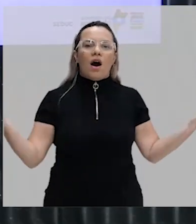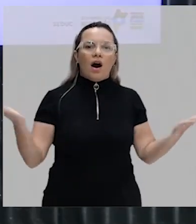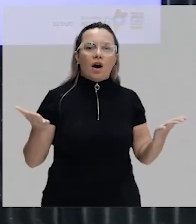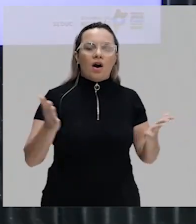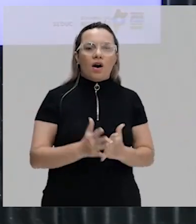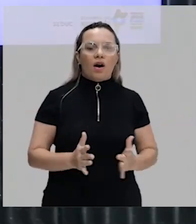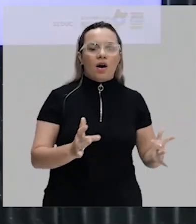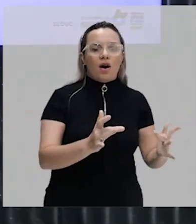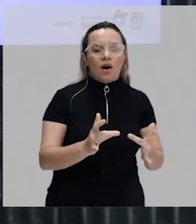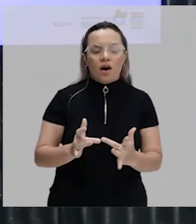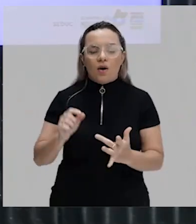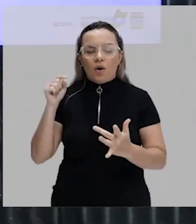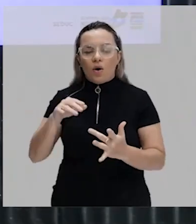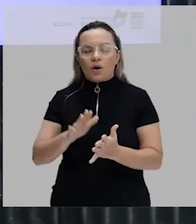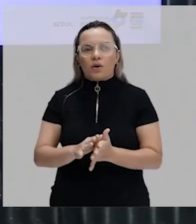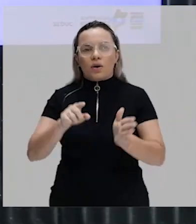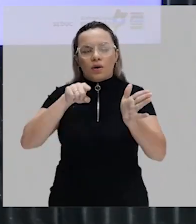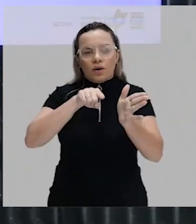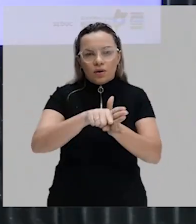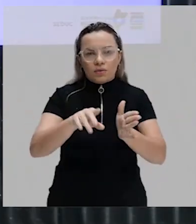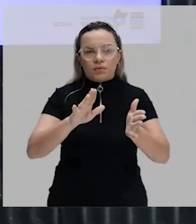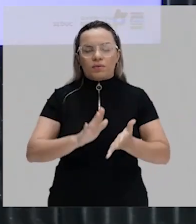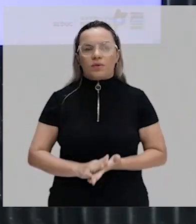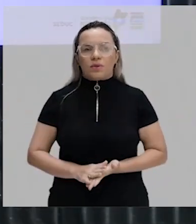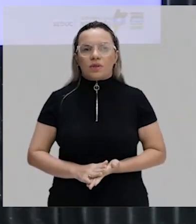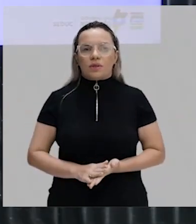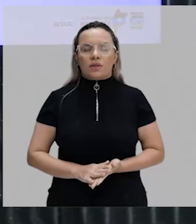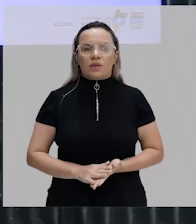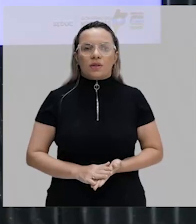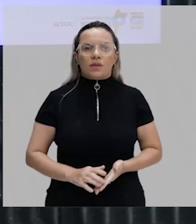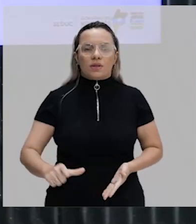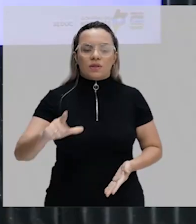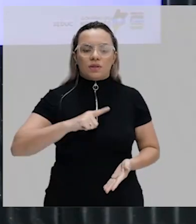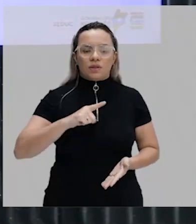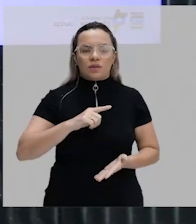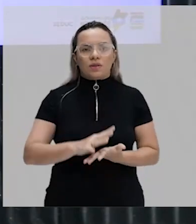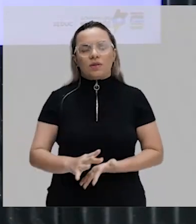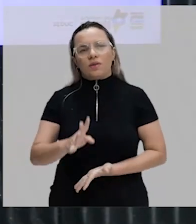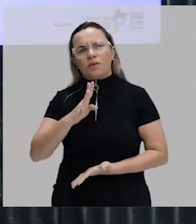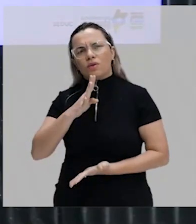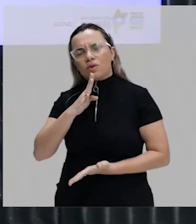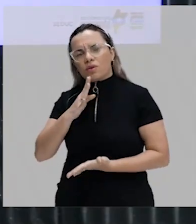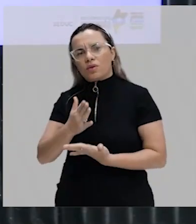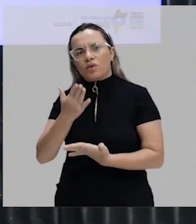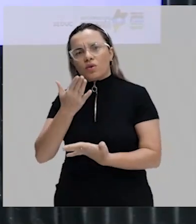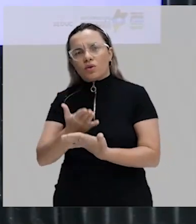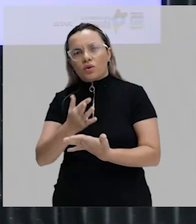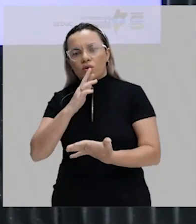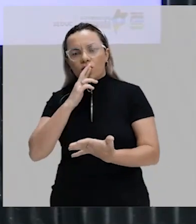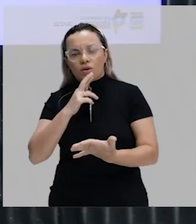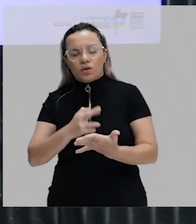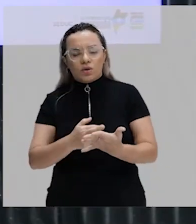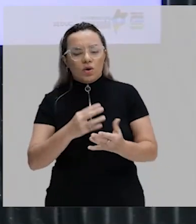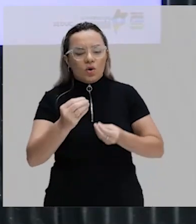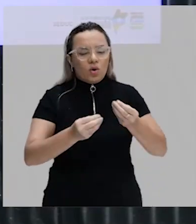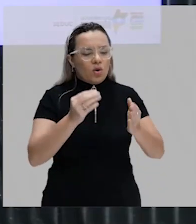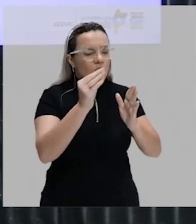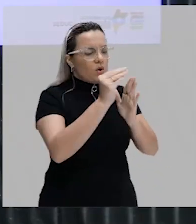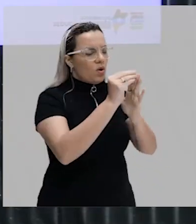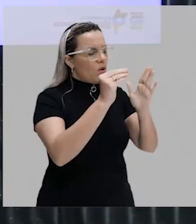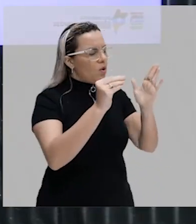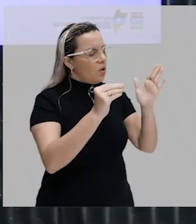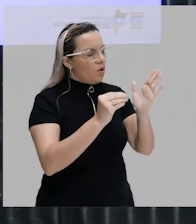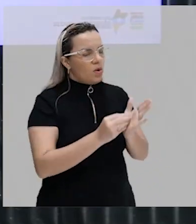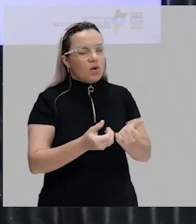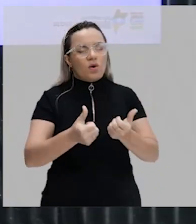com questões, né, aonde você vai ter a possibilidade de conhecer como é que esse conteúdo é